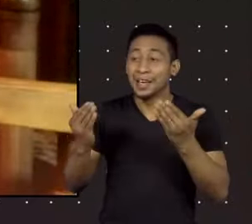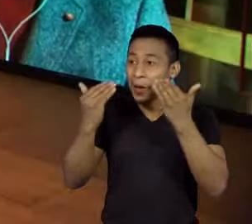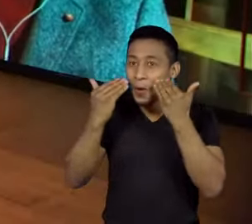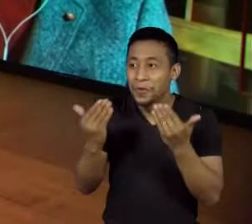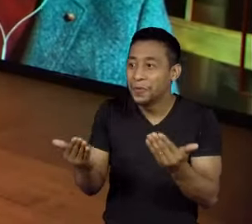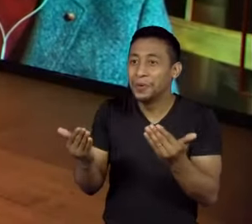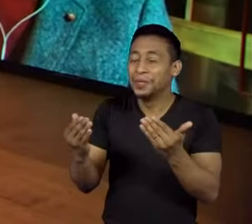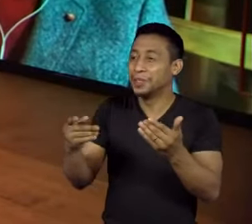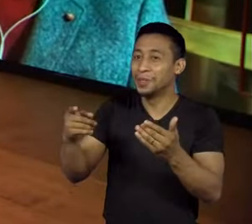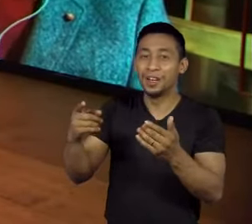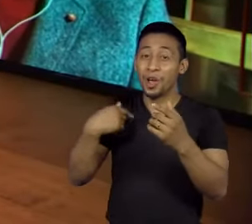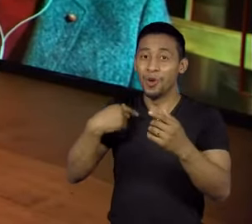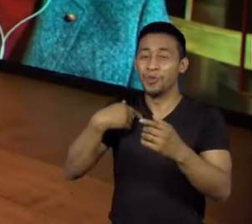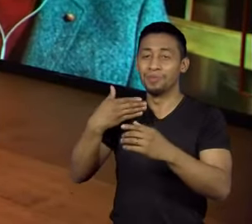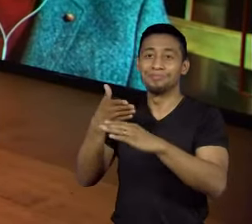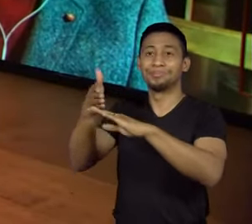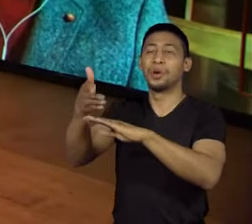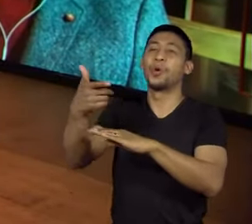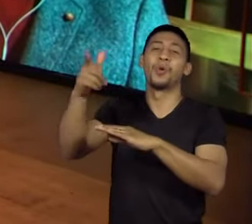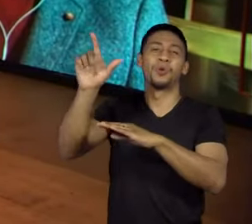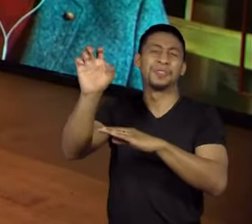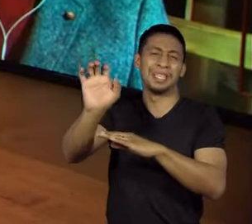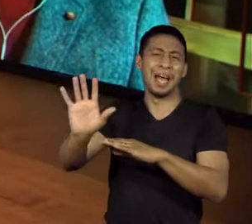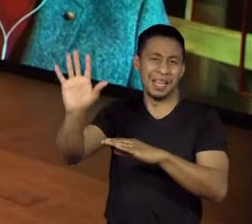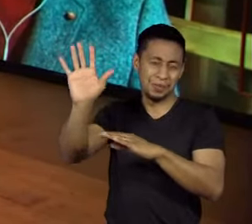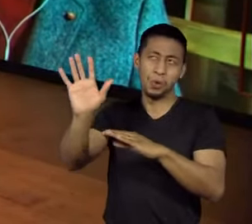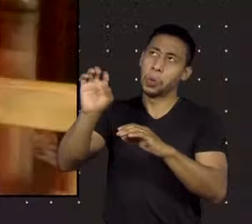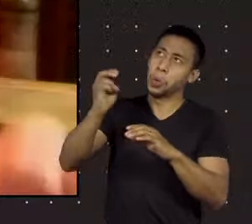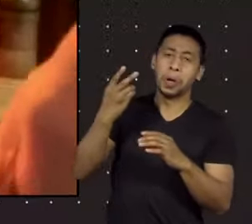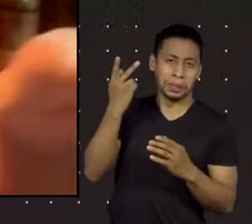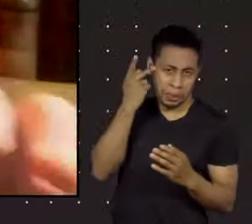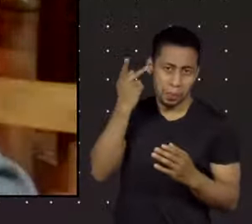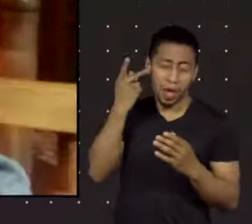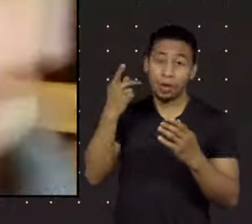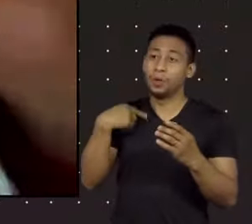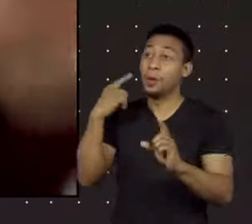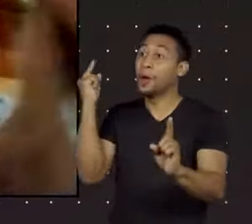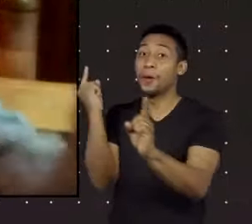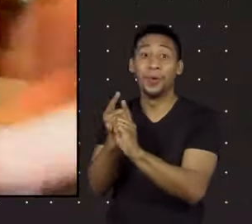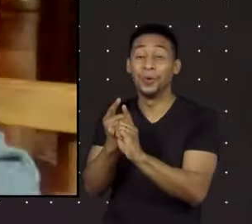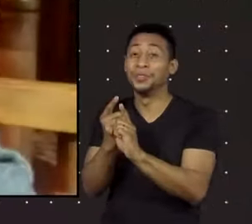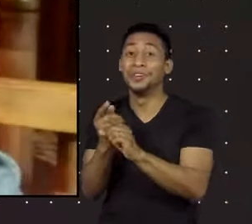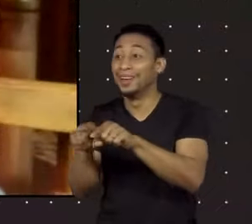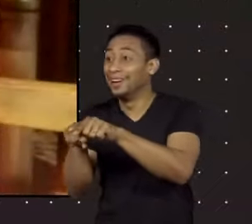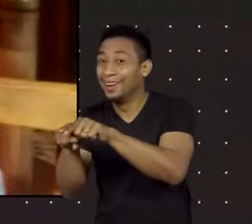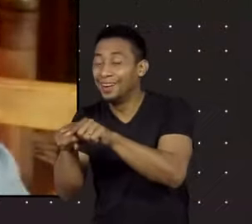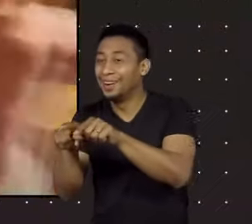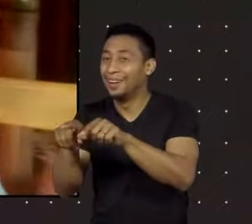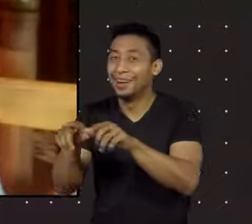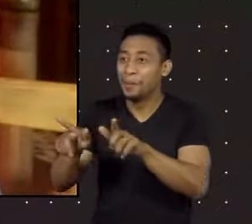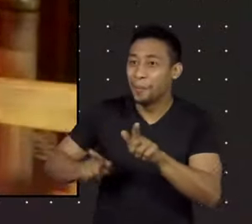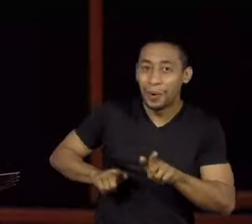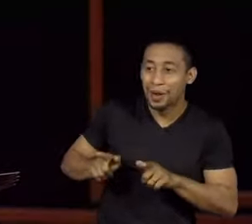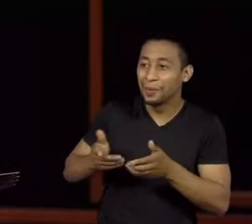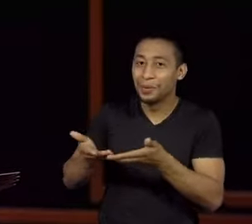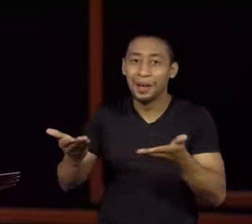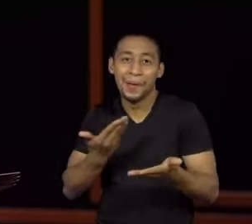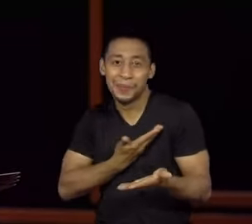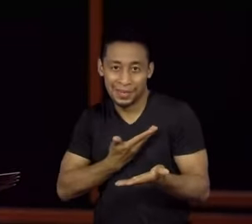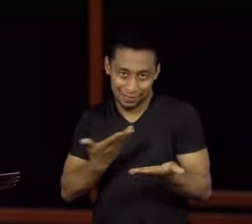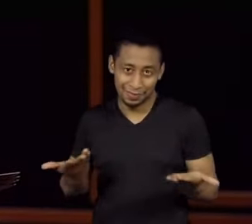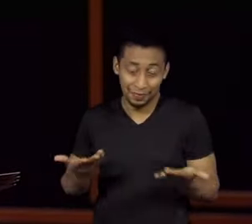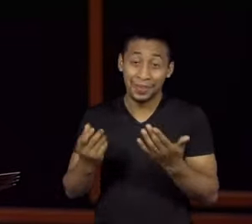alguma orquestra fora de São Paulo, ou mesmo aqui em São Paulo, e encontrar os preludetes lá, em todas as partes da orquestra, né?